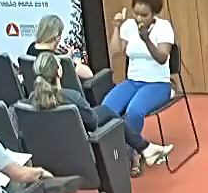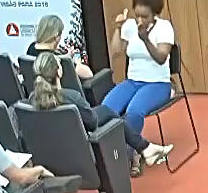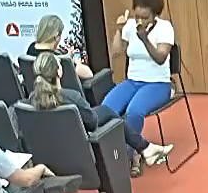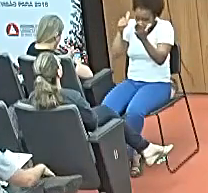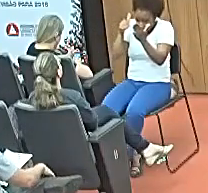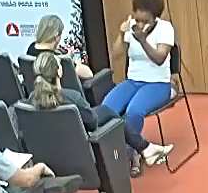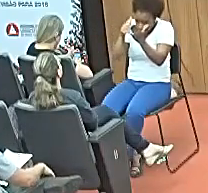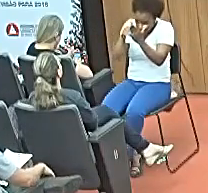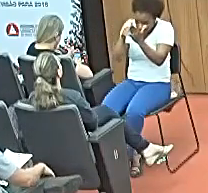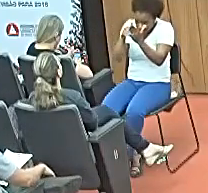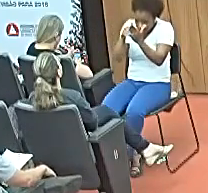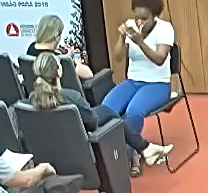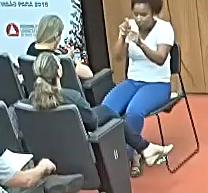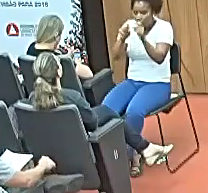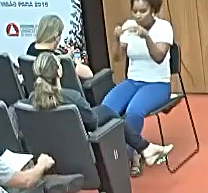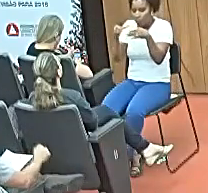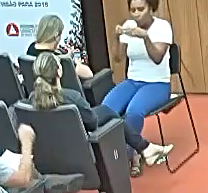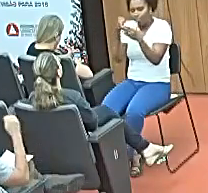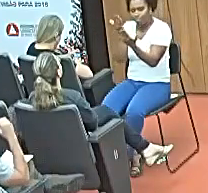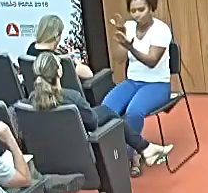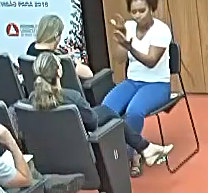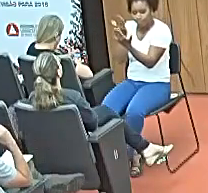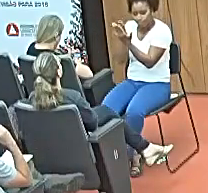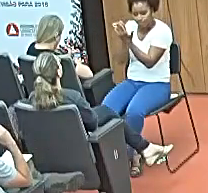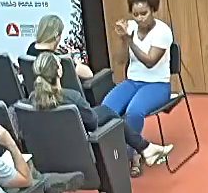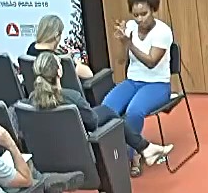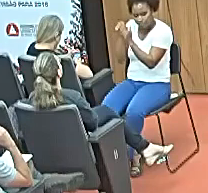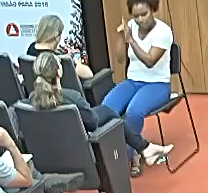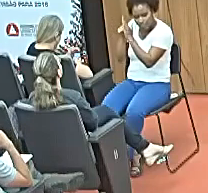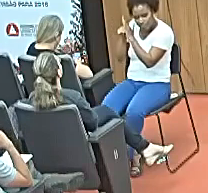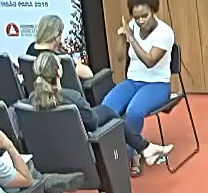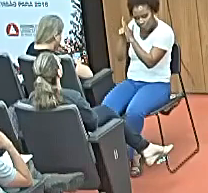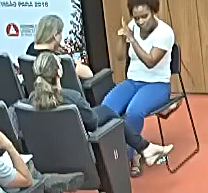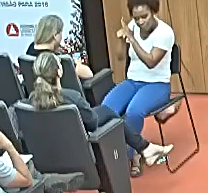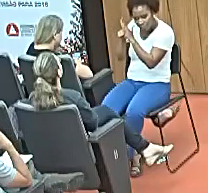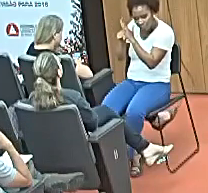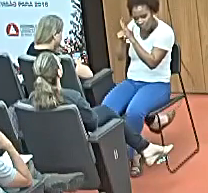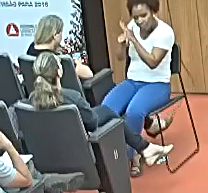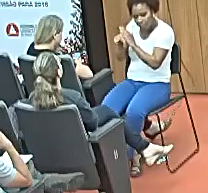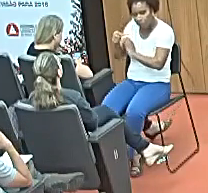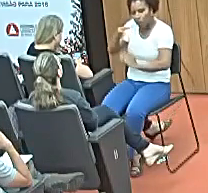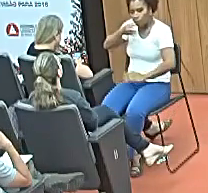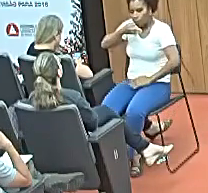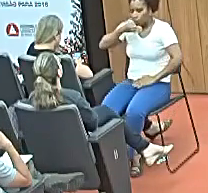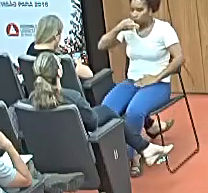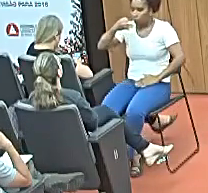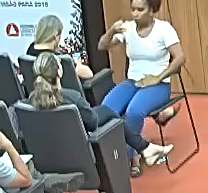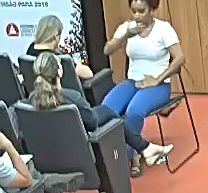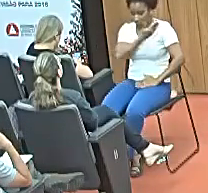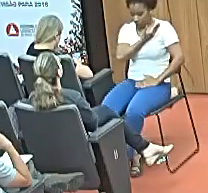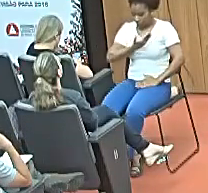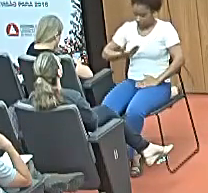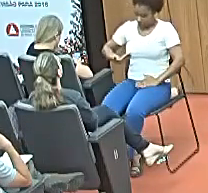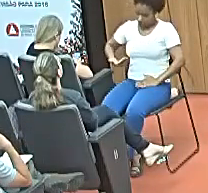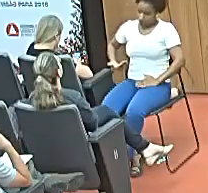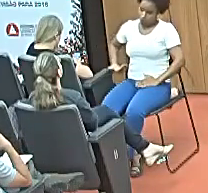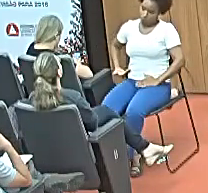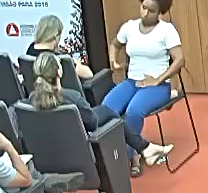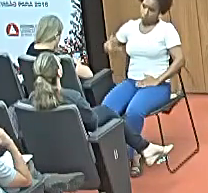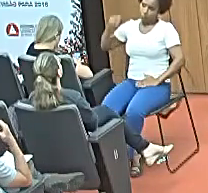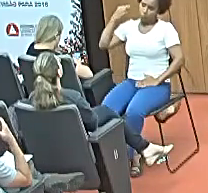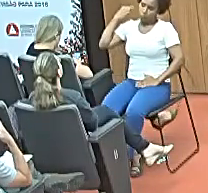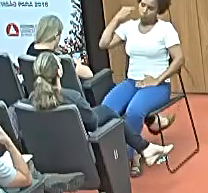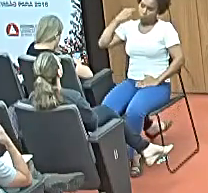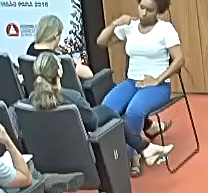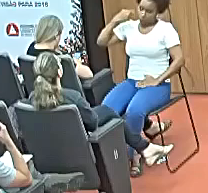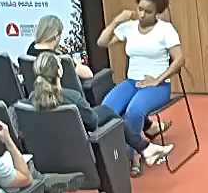de estudo chegou à conclusão eo a solicitação para recomendar ao governo do estado que fomente a articulação de uma rede